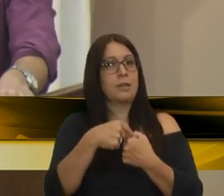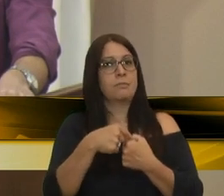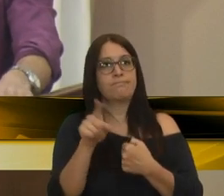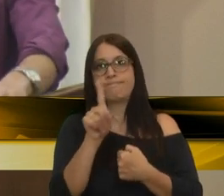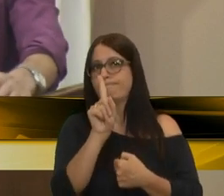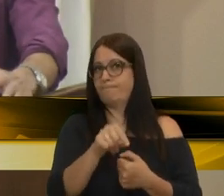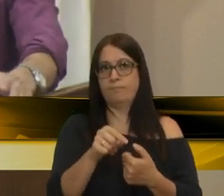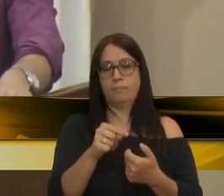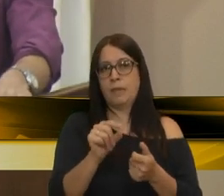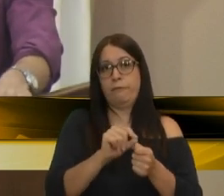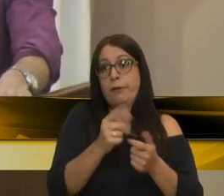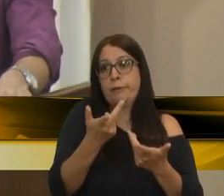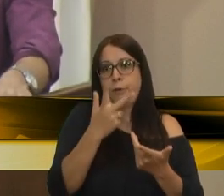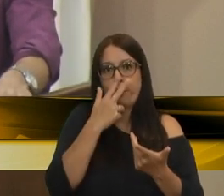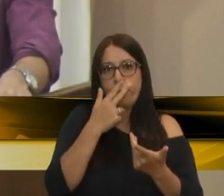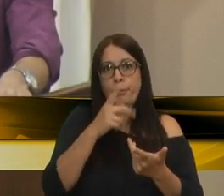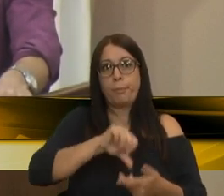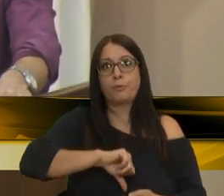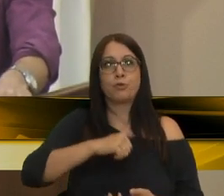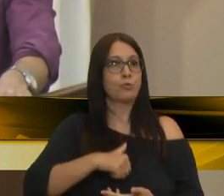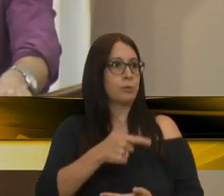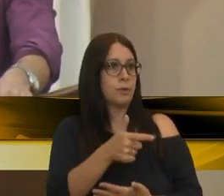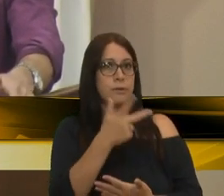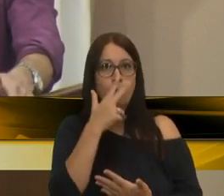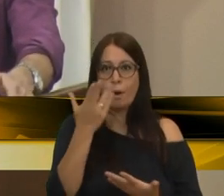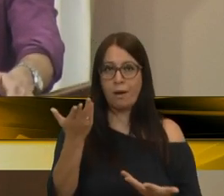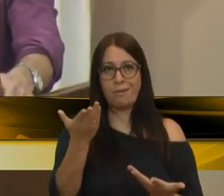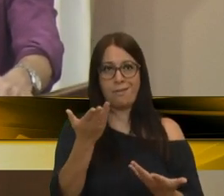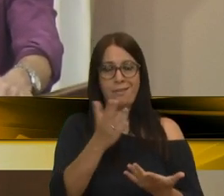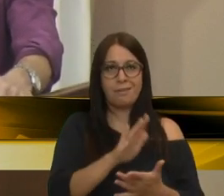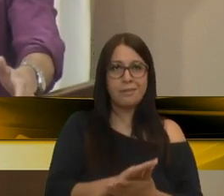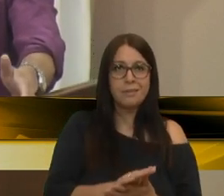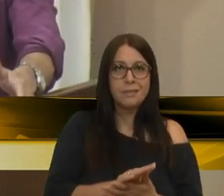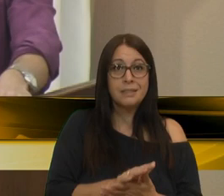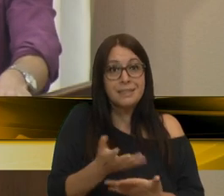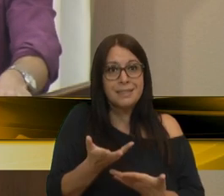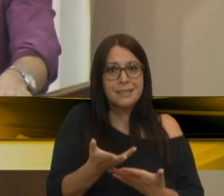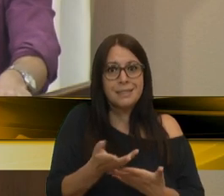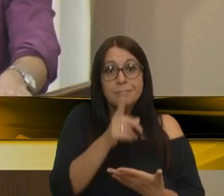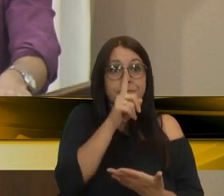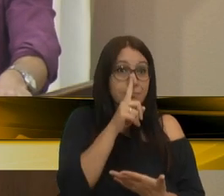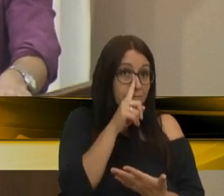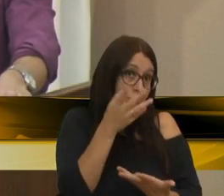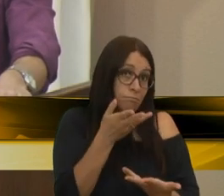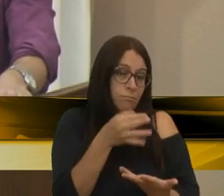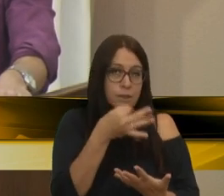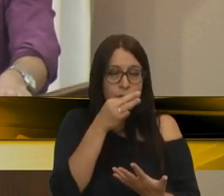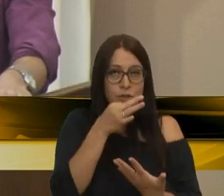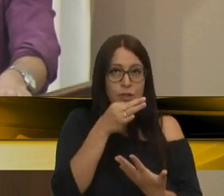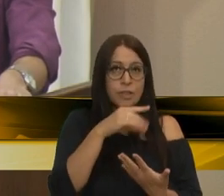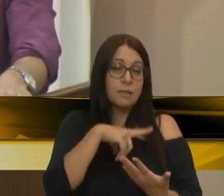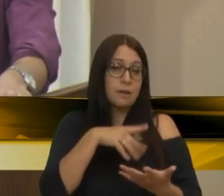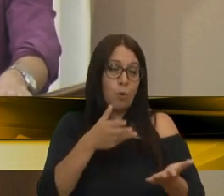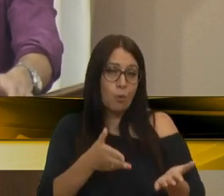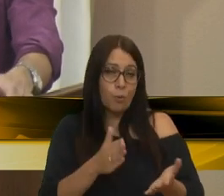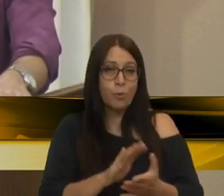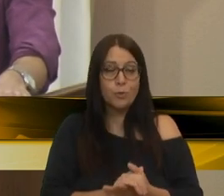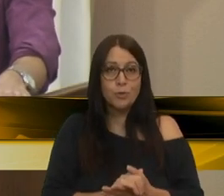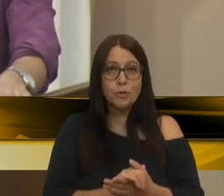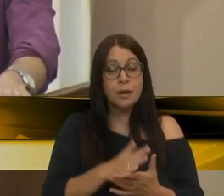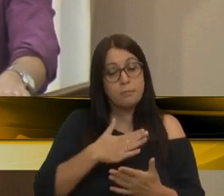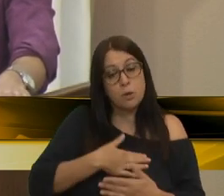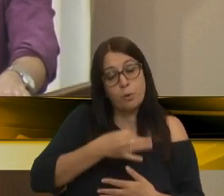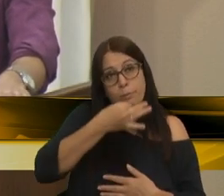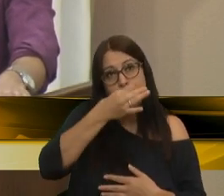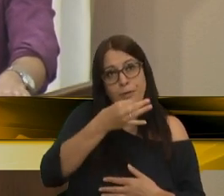não é tomando uma atitude dessa grandeza, desse perigo para Caxias do Sul, que já está hoje, na minha